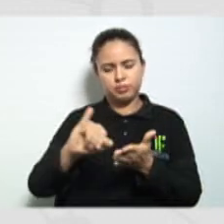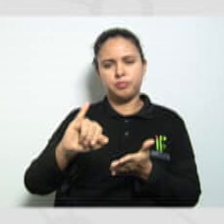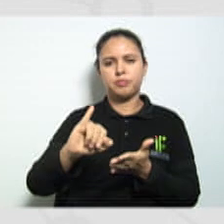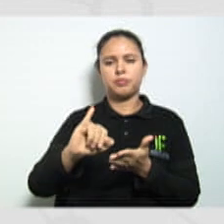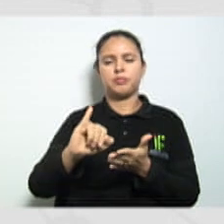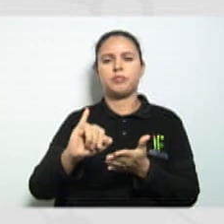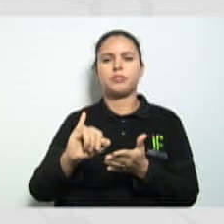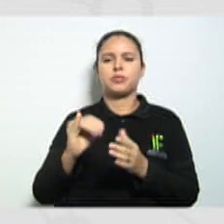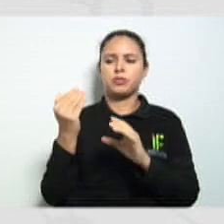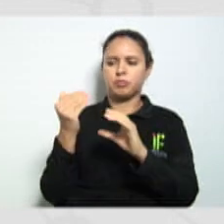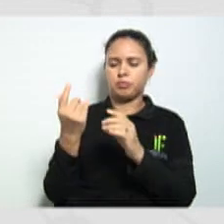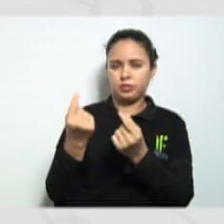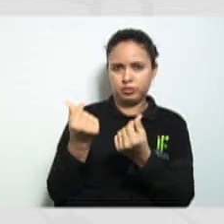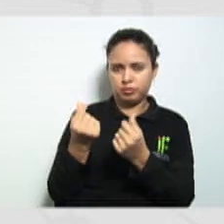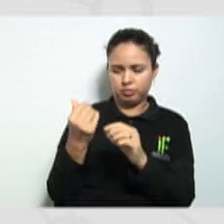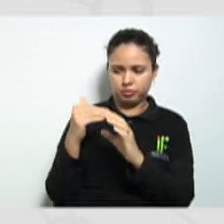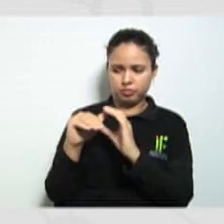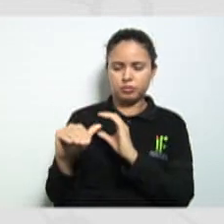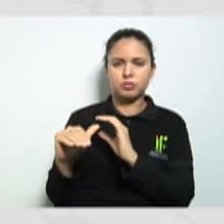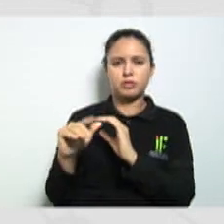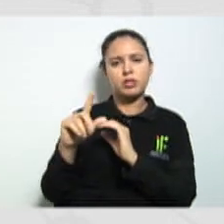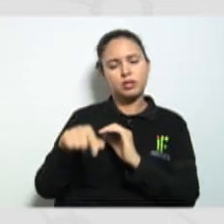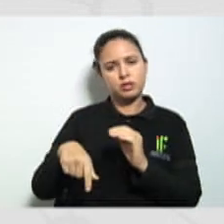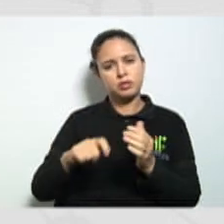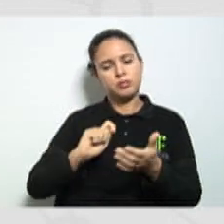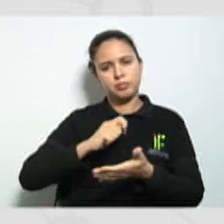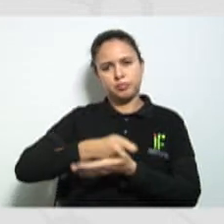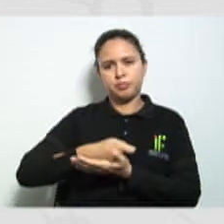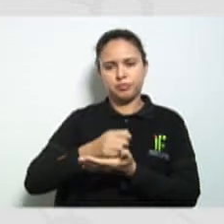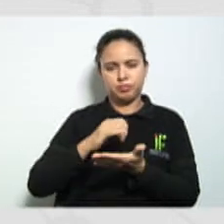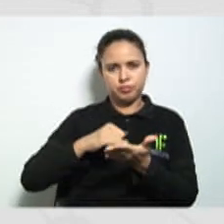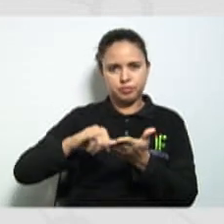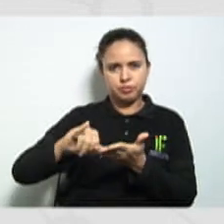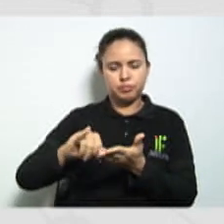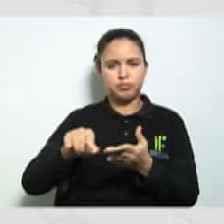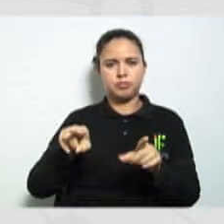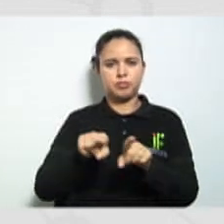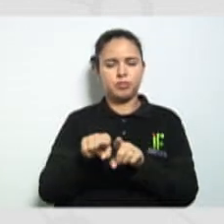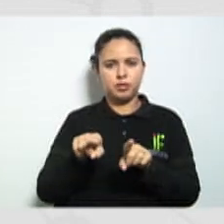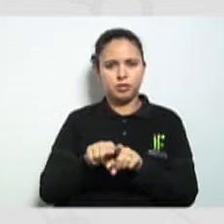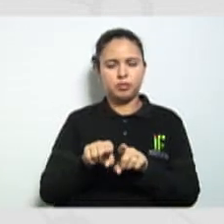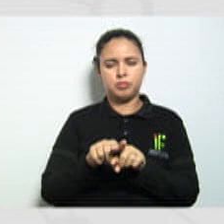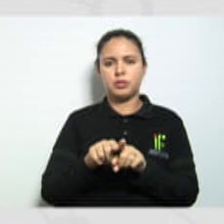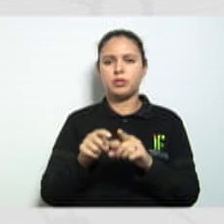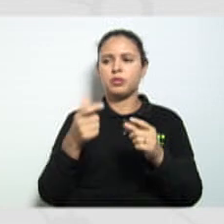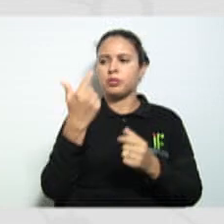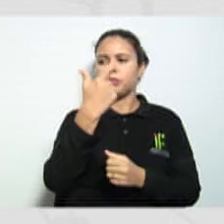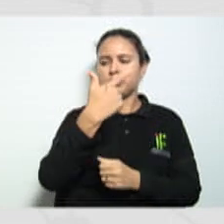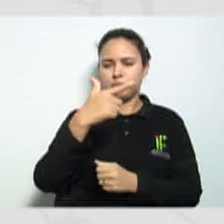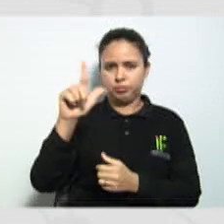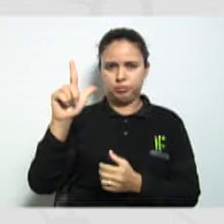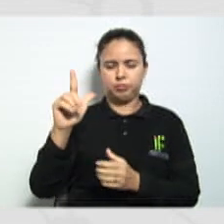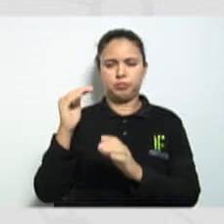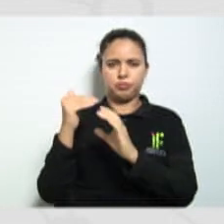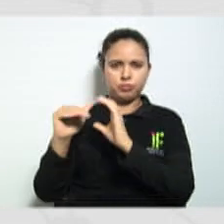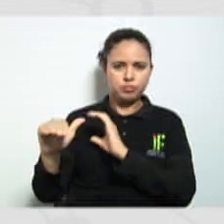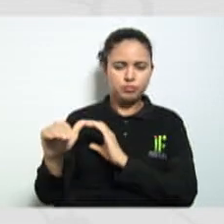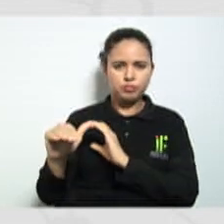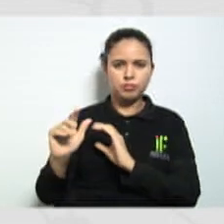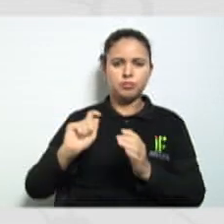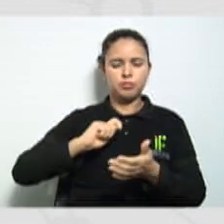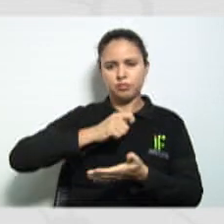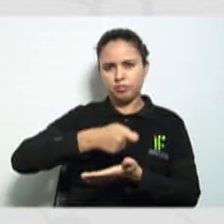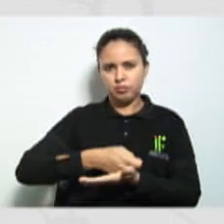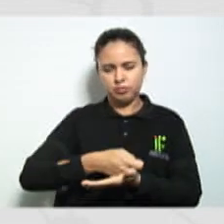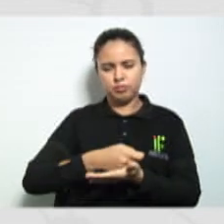quê? Foi para pagar o imposto. E também qual outro destino do dinheiro?